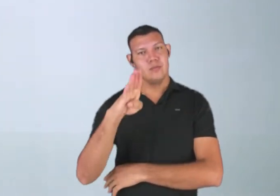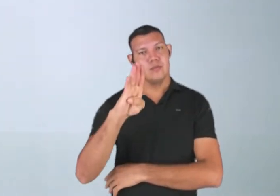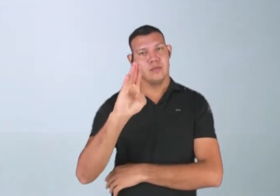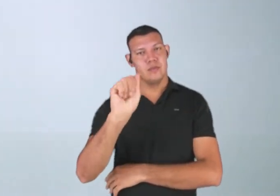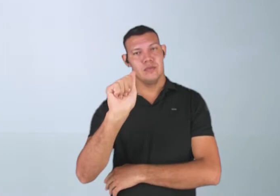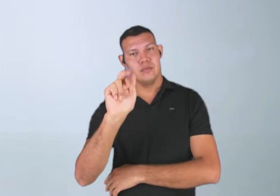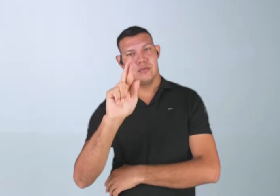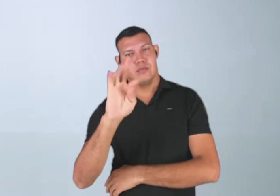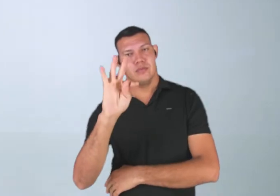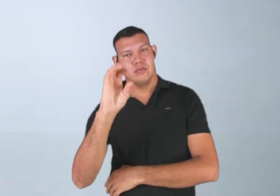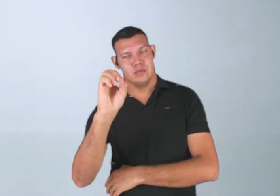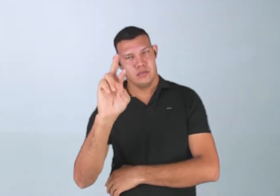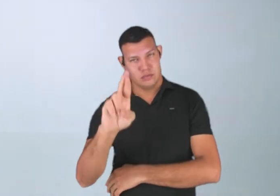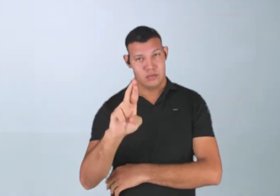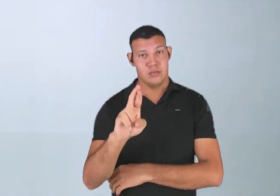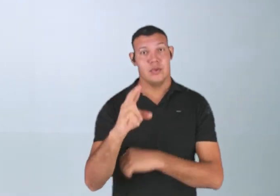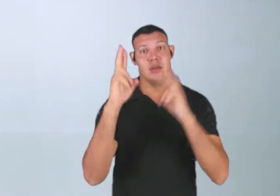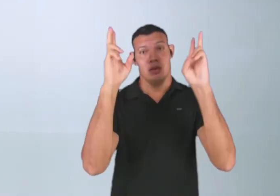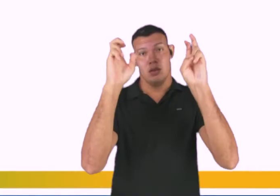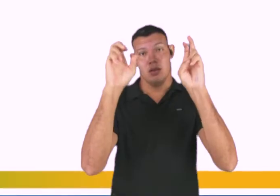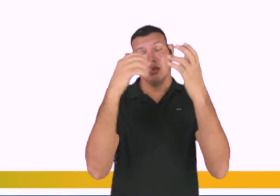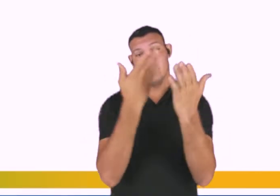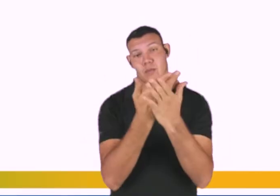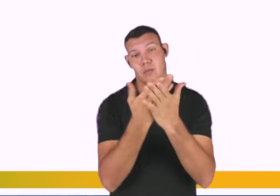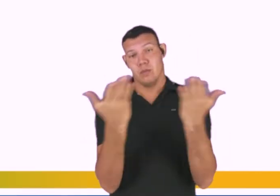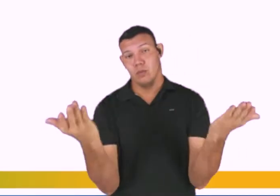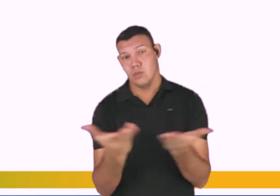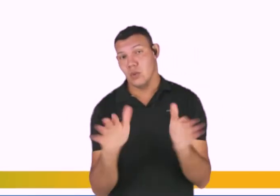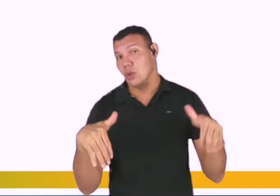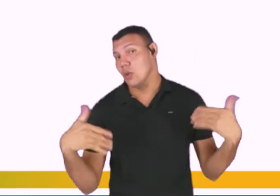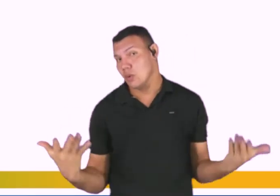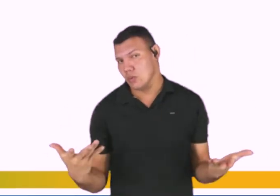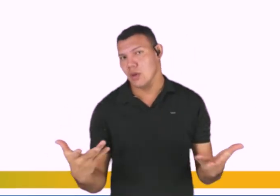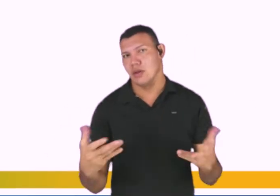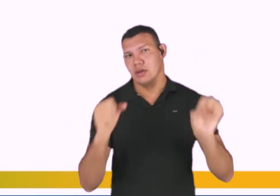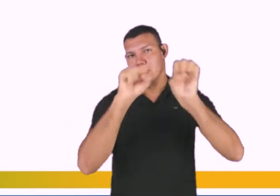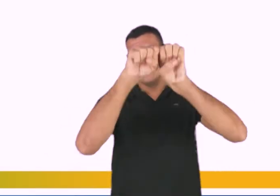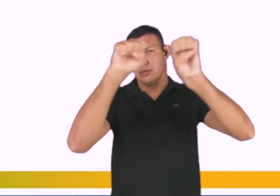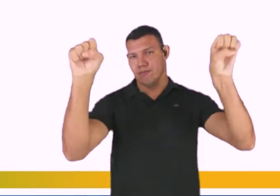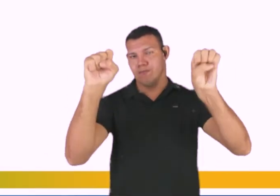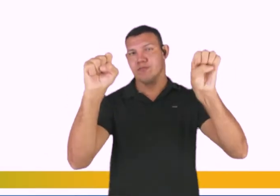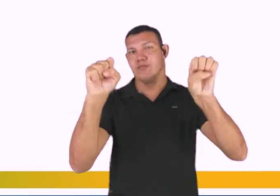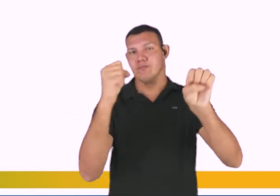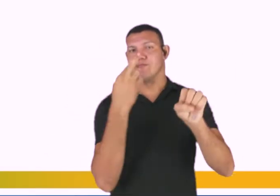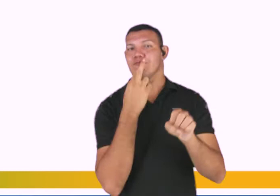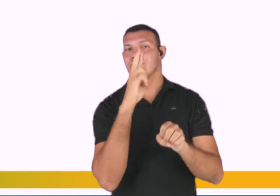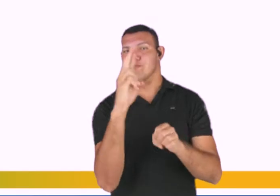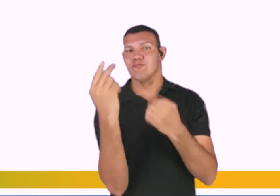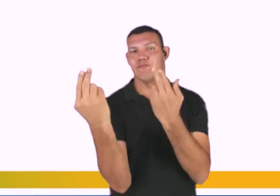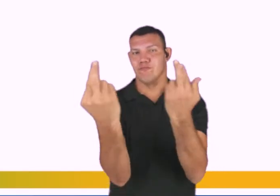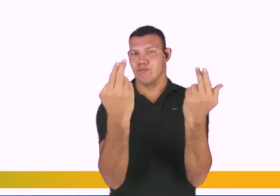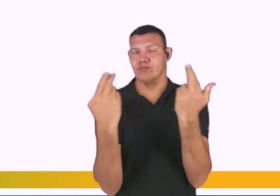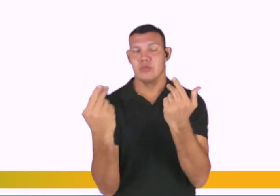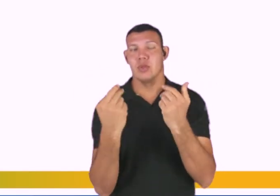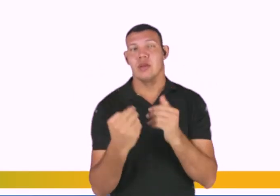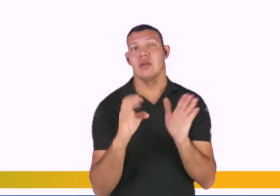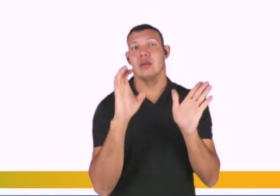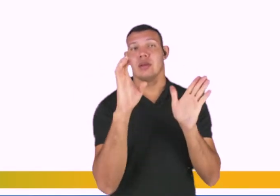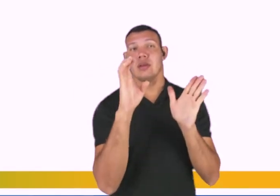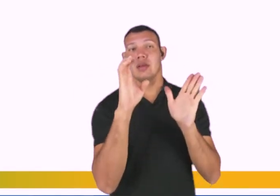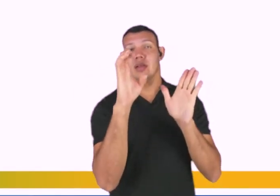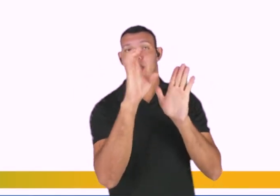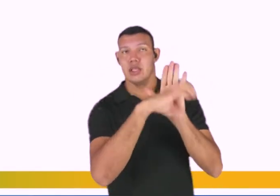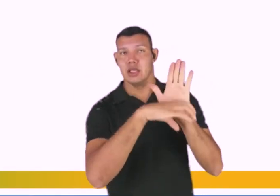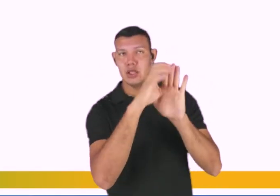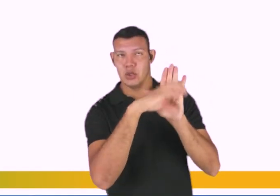professor de matemática, e o tema da aula de hoje é sistemas equivalentes. Então vamos à definição de